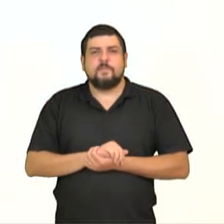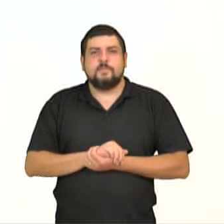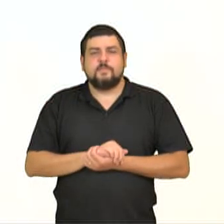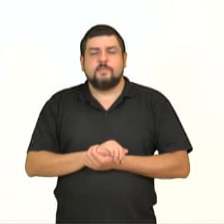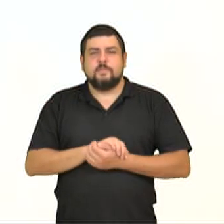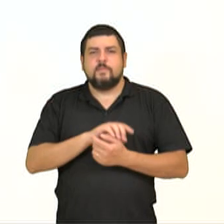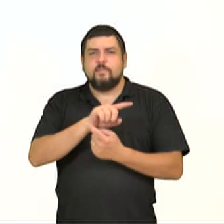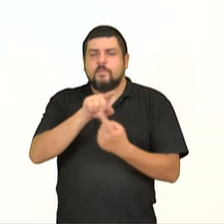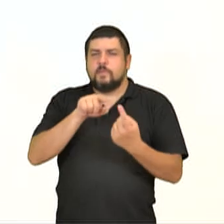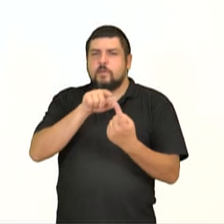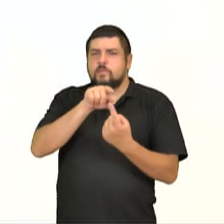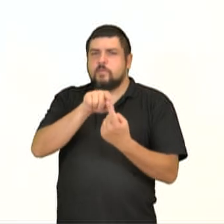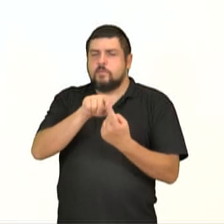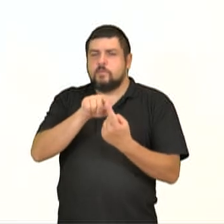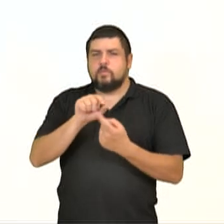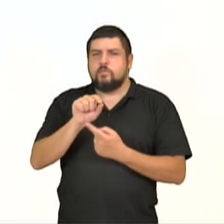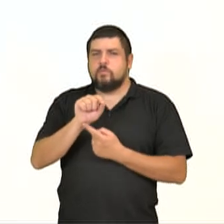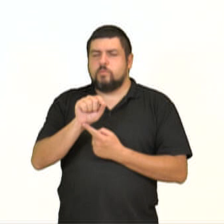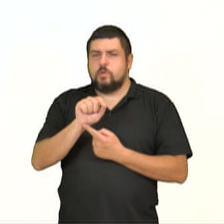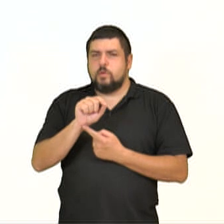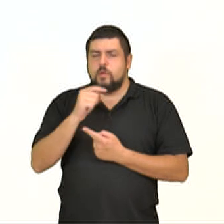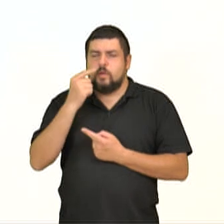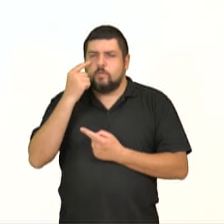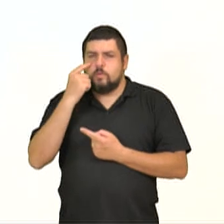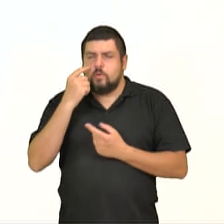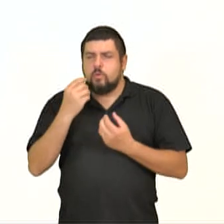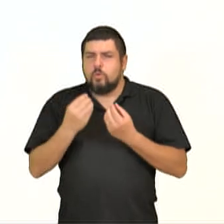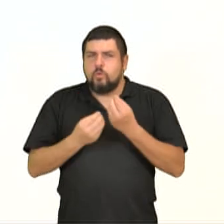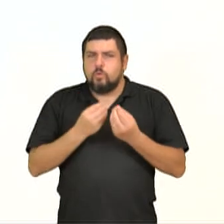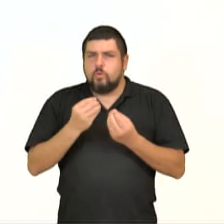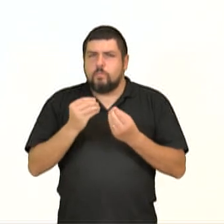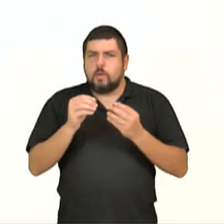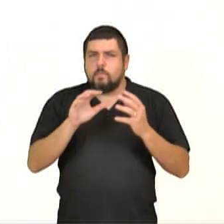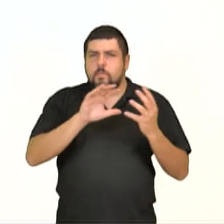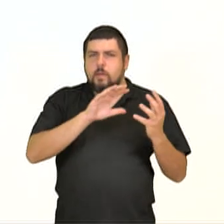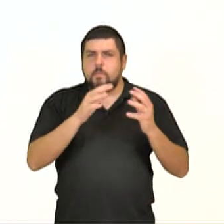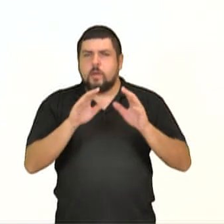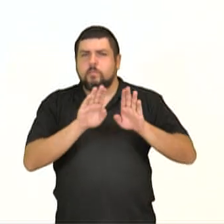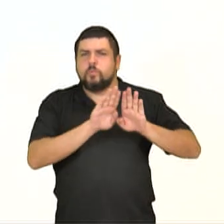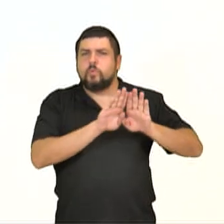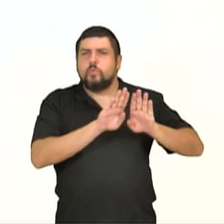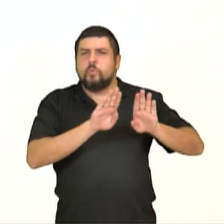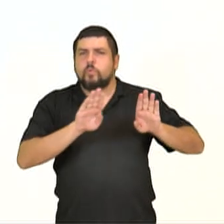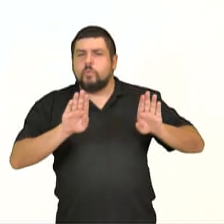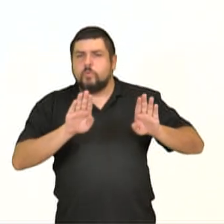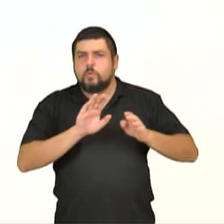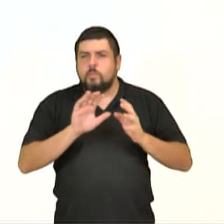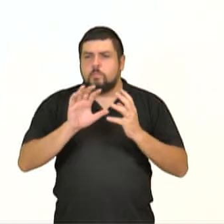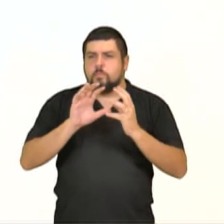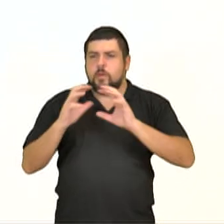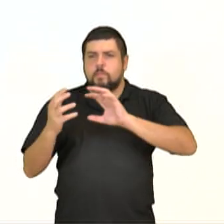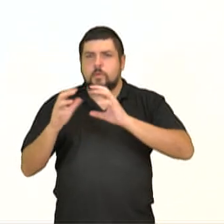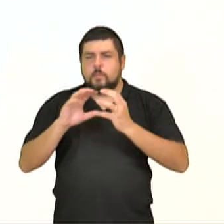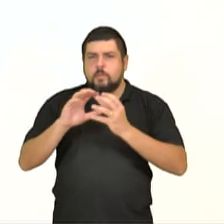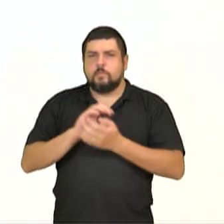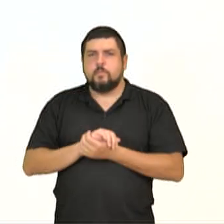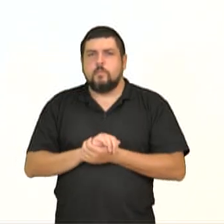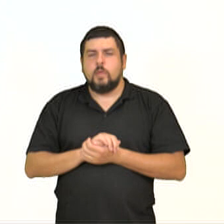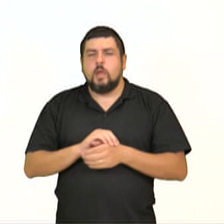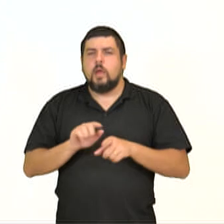Nosso objetivo é caracterizar figuras planas e não planas, identificar os sólidos